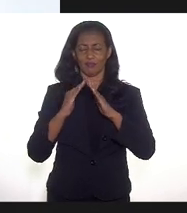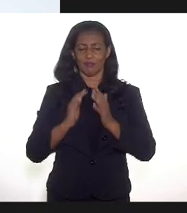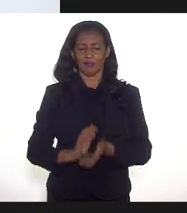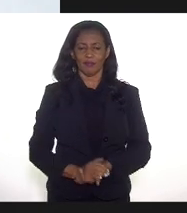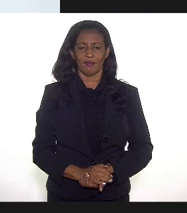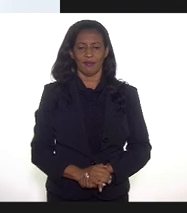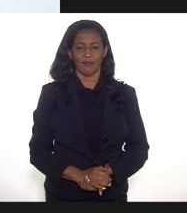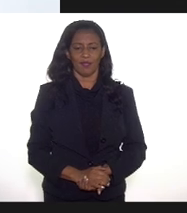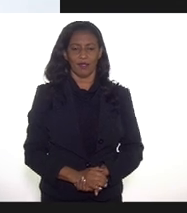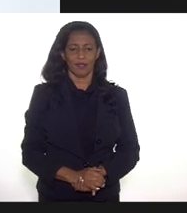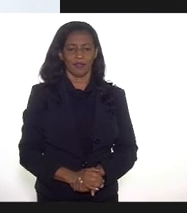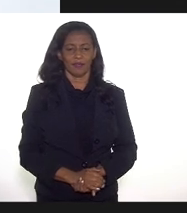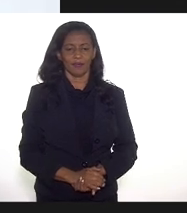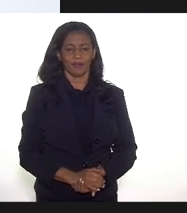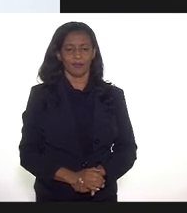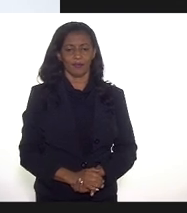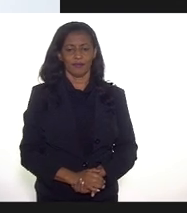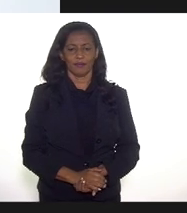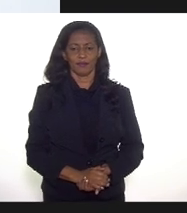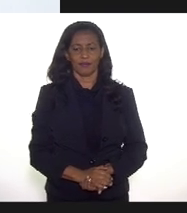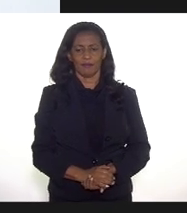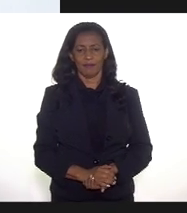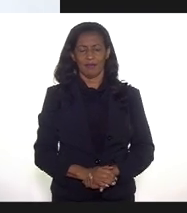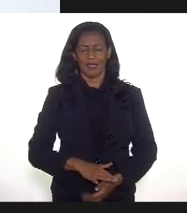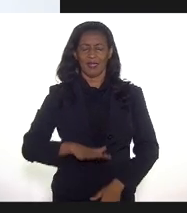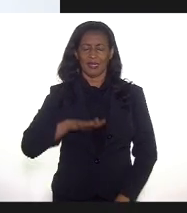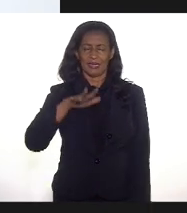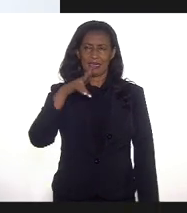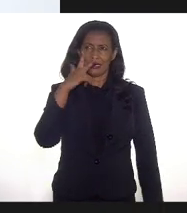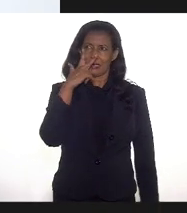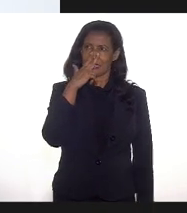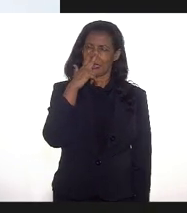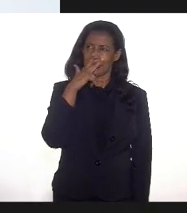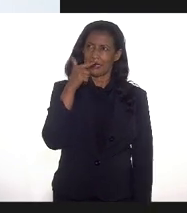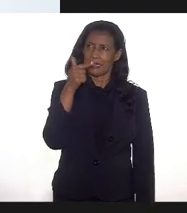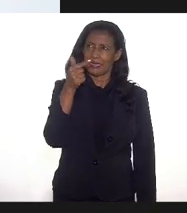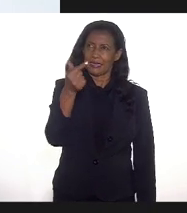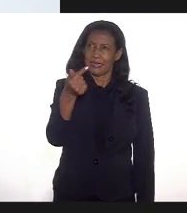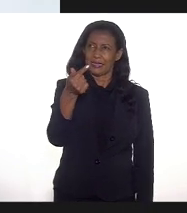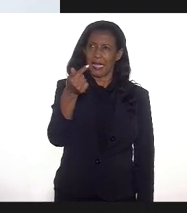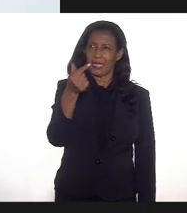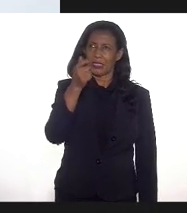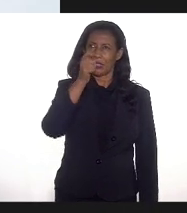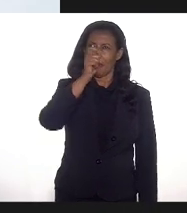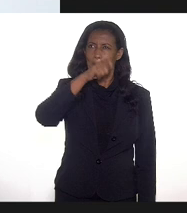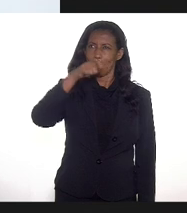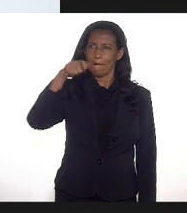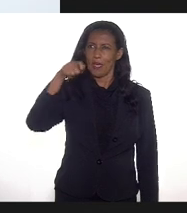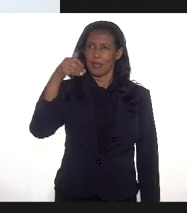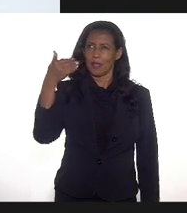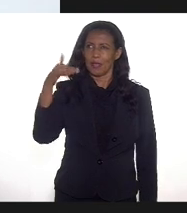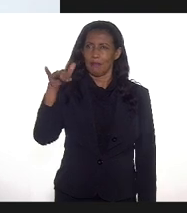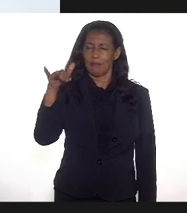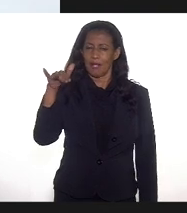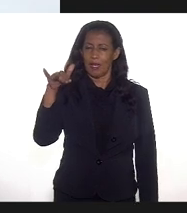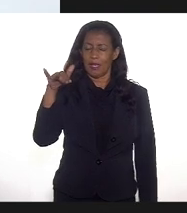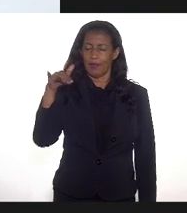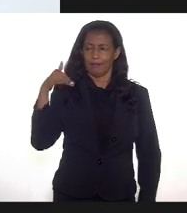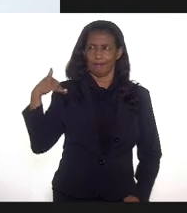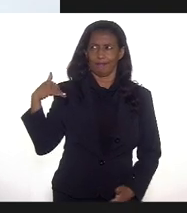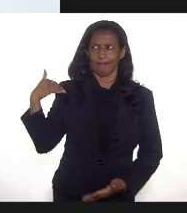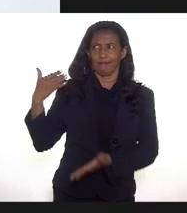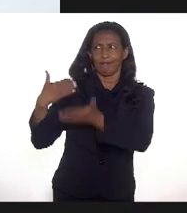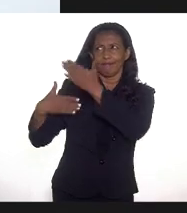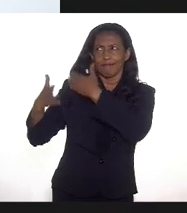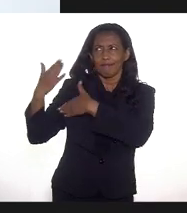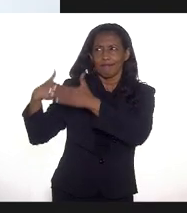faz mais ou menos 7 meses e meio que aqui nos reunimos numa histórica audiência